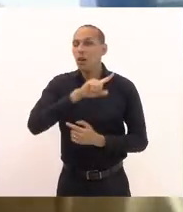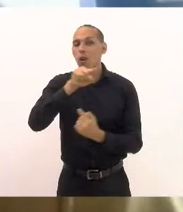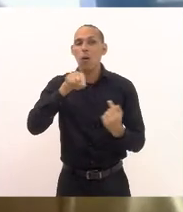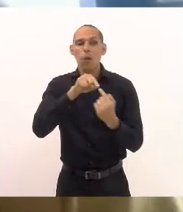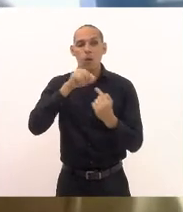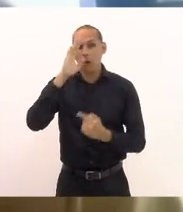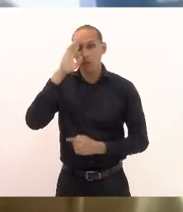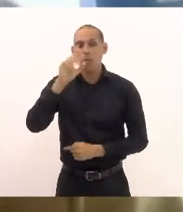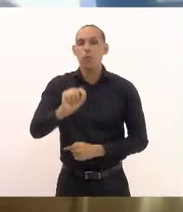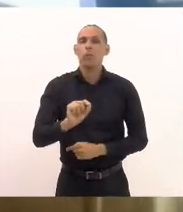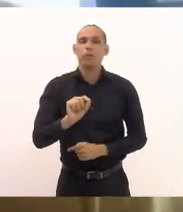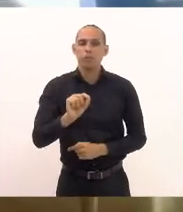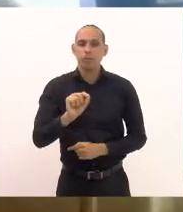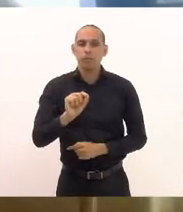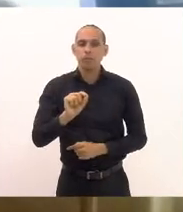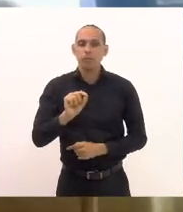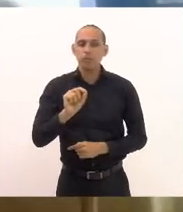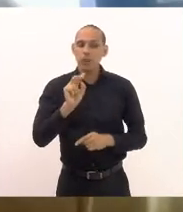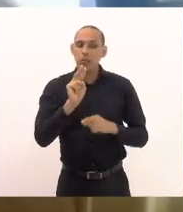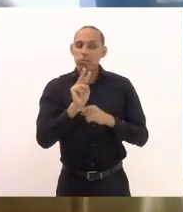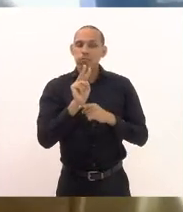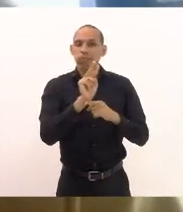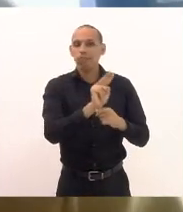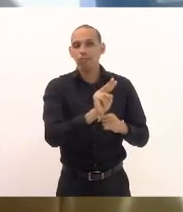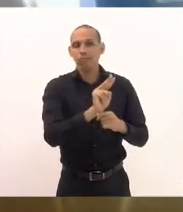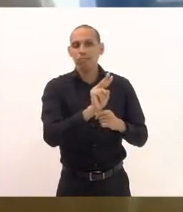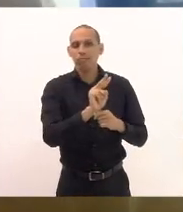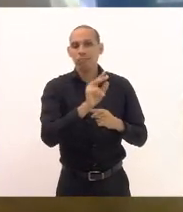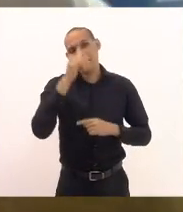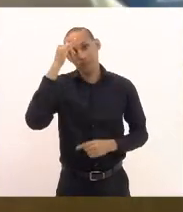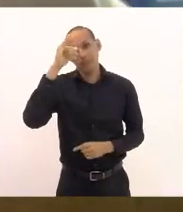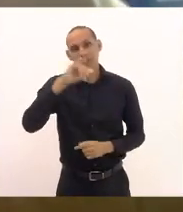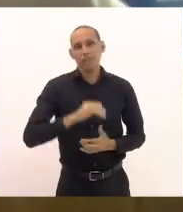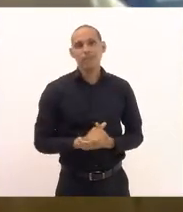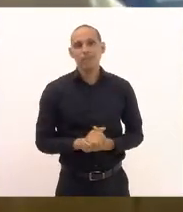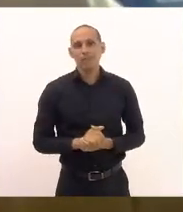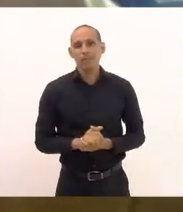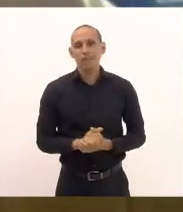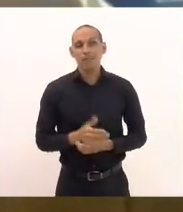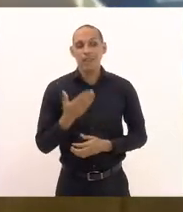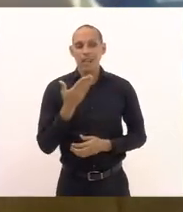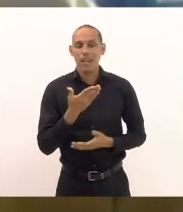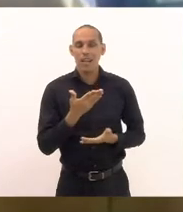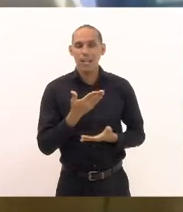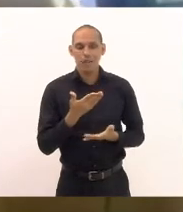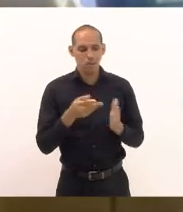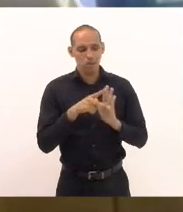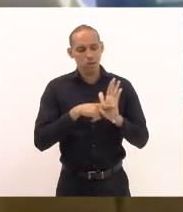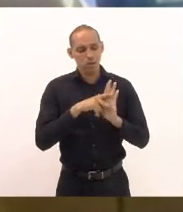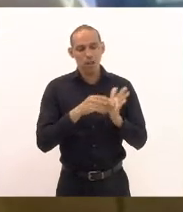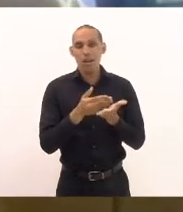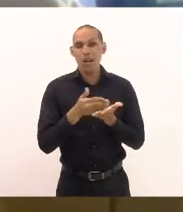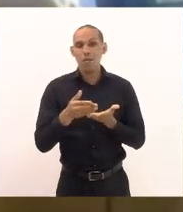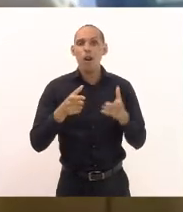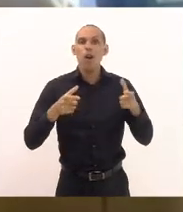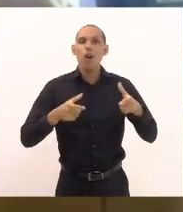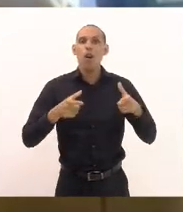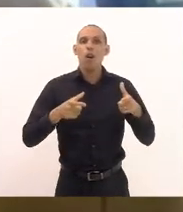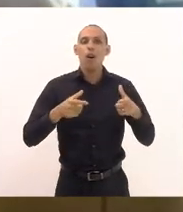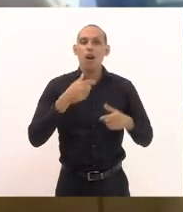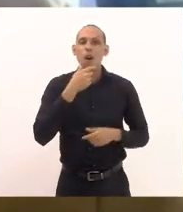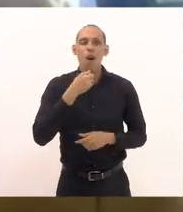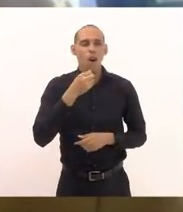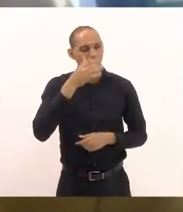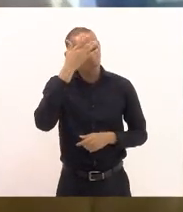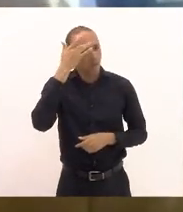desse projeto é proteger e prevenir. Ele foi originado nos montanhistas de